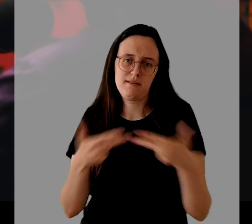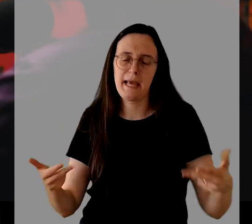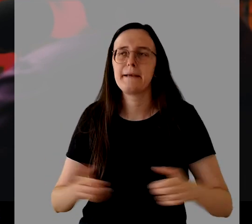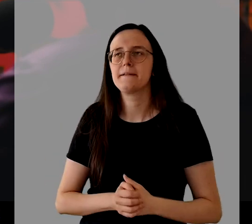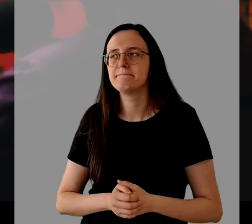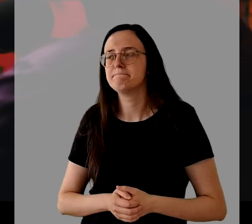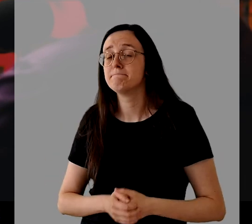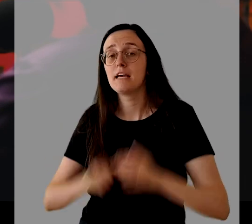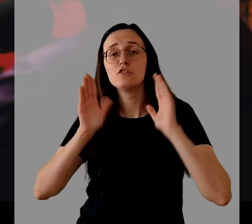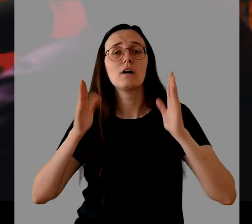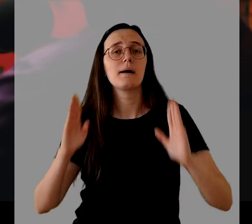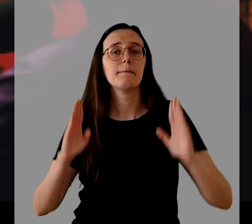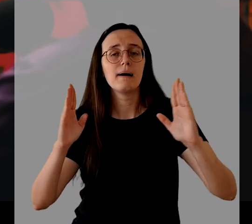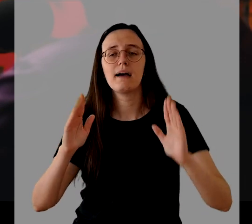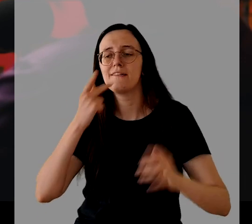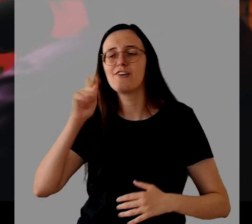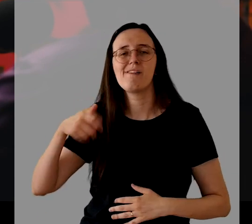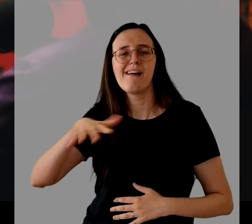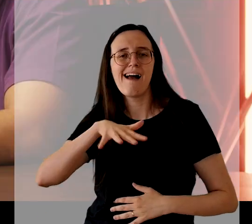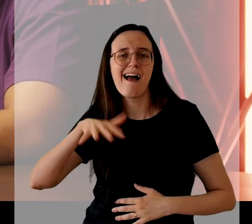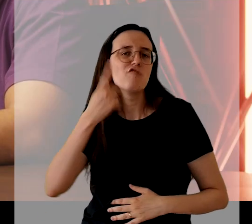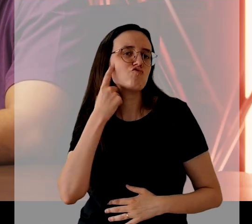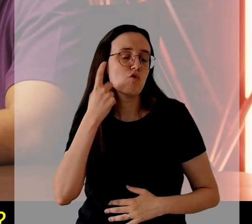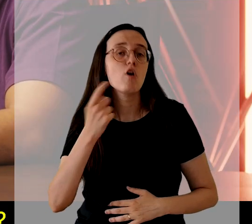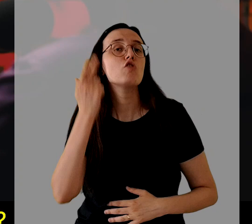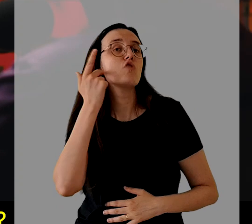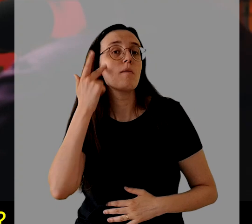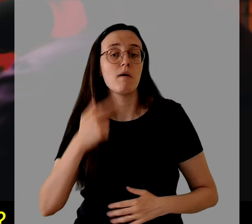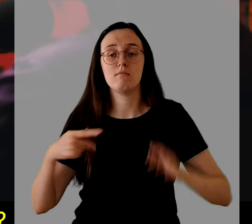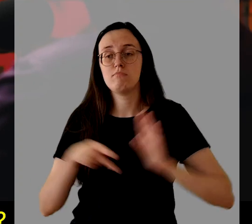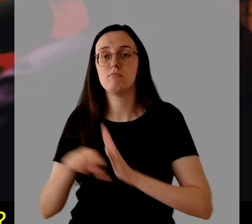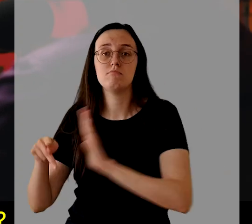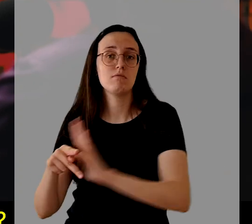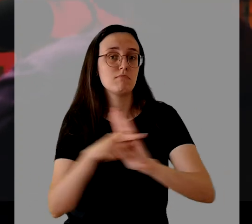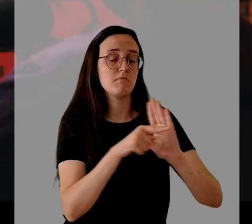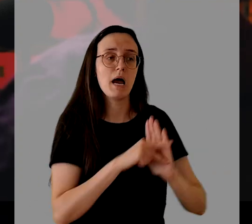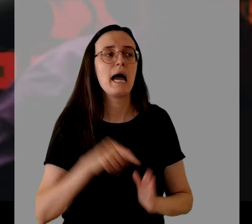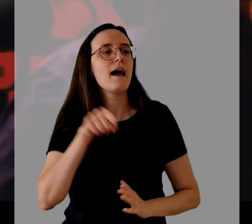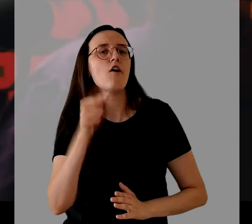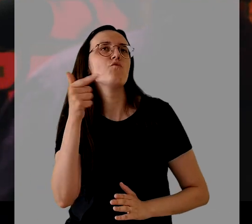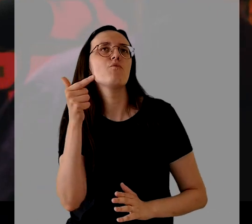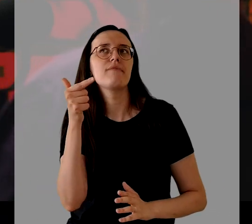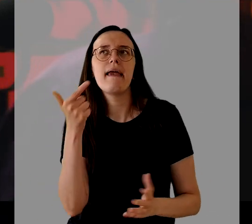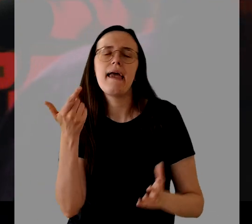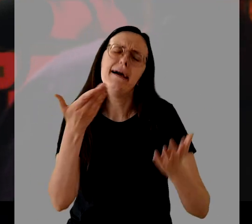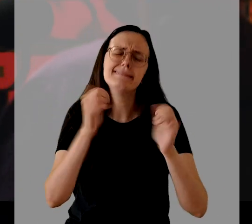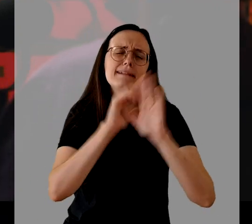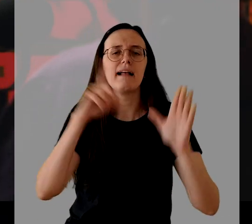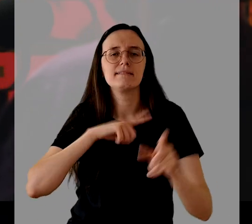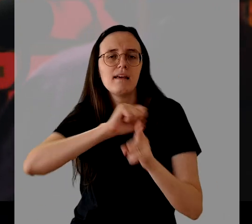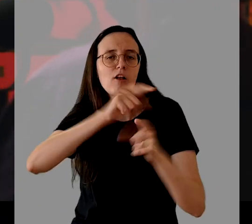de equipamentos, né? Já na parte de som, normalmente o operador tem o seu, né? Então você não tem